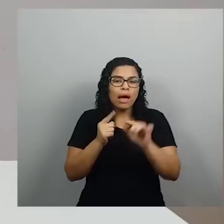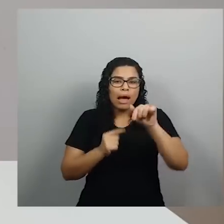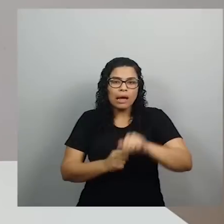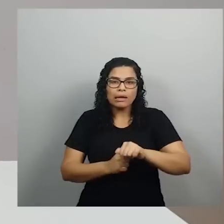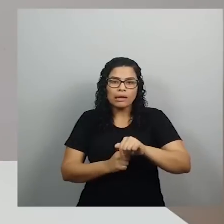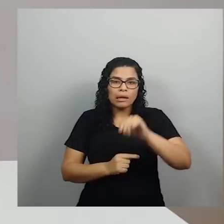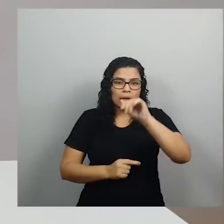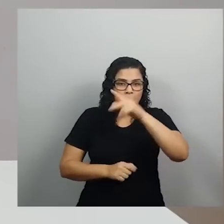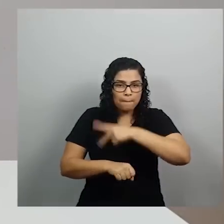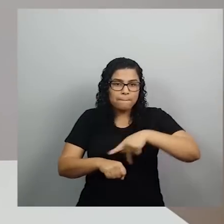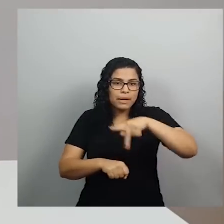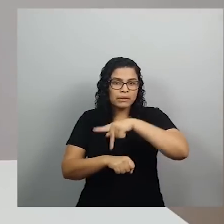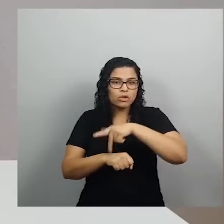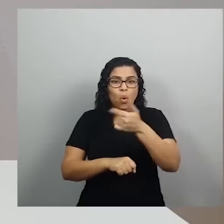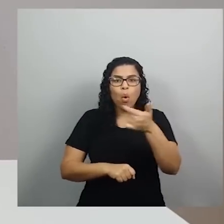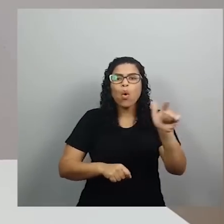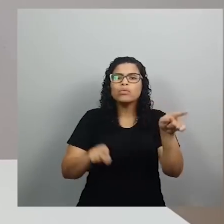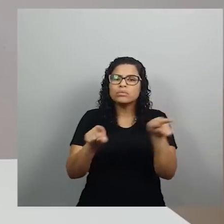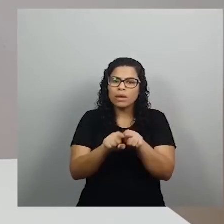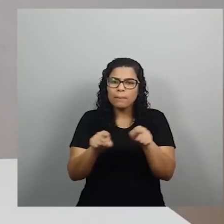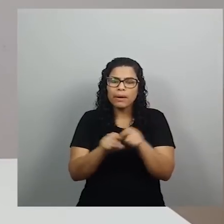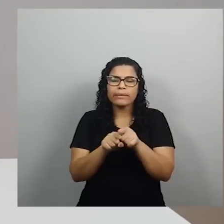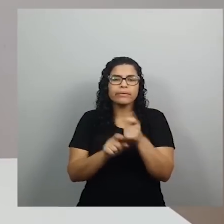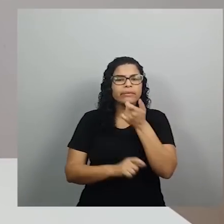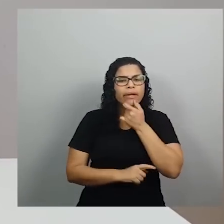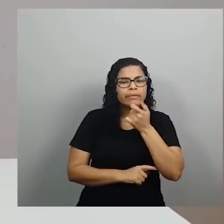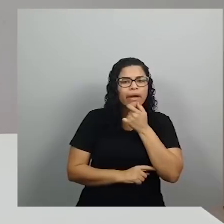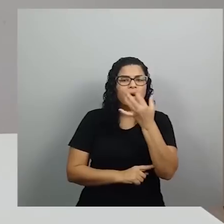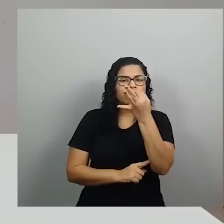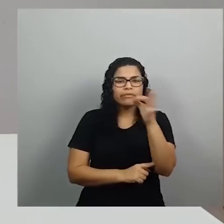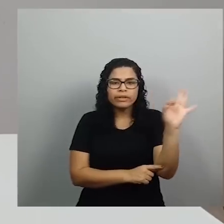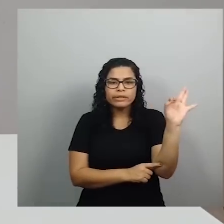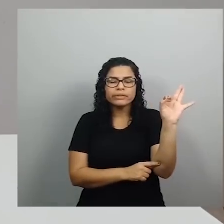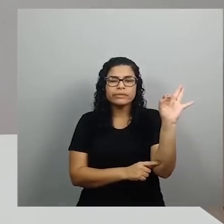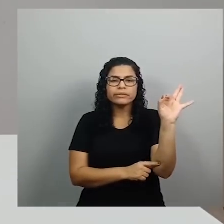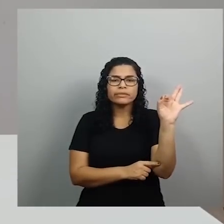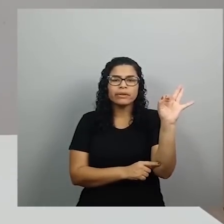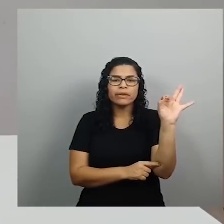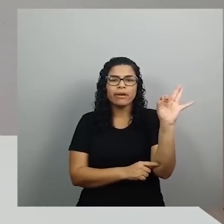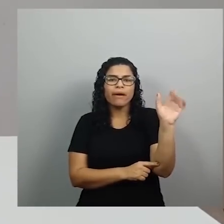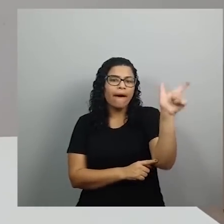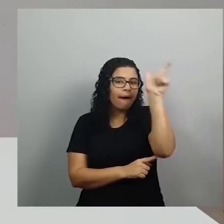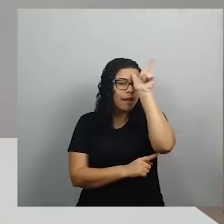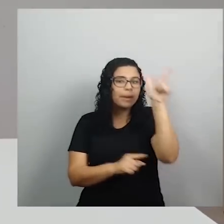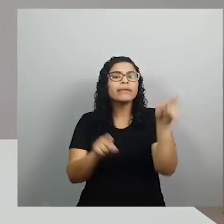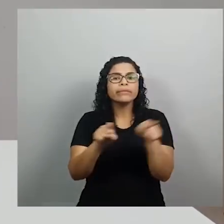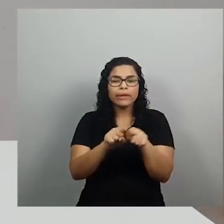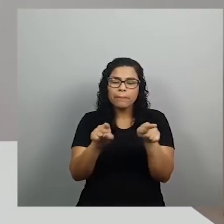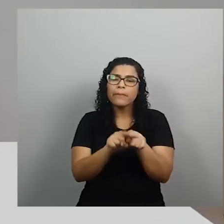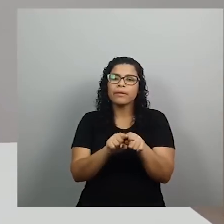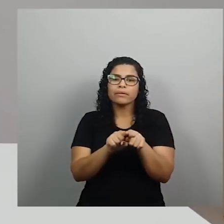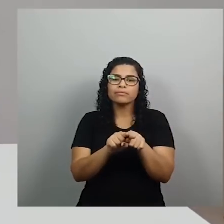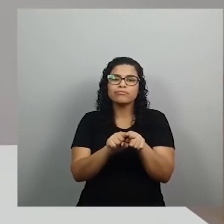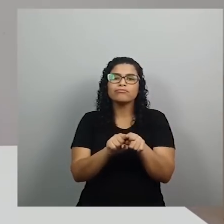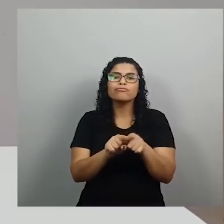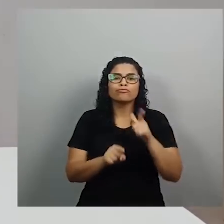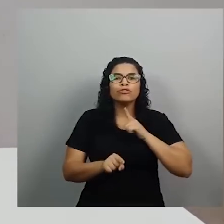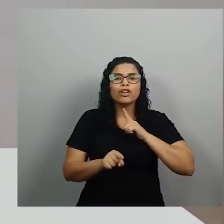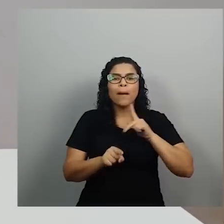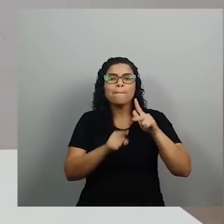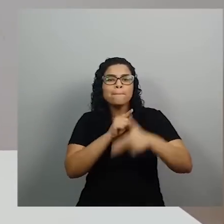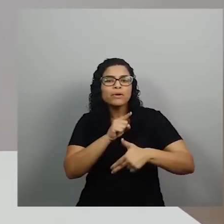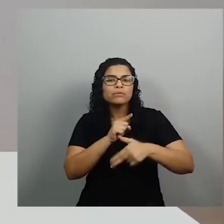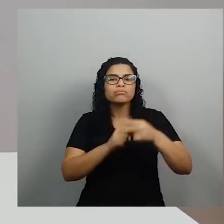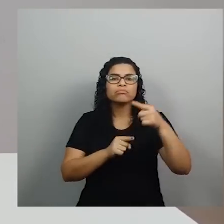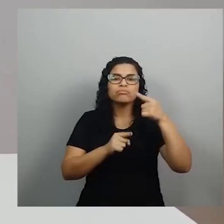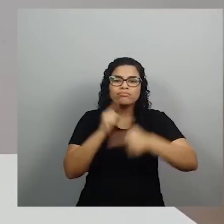nosso país. Em outros países como Inglaterra, França e Alemanha também o fizeram, revogando as decisões apenas na década